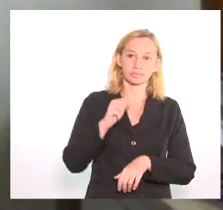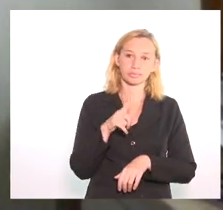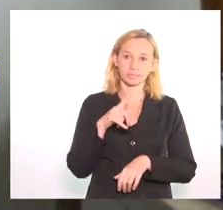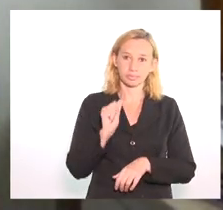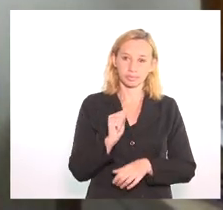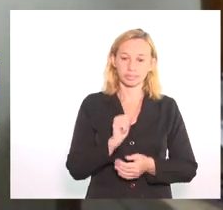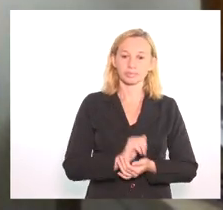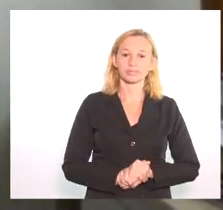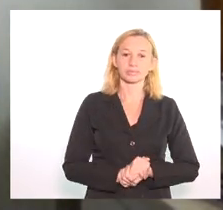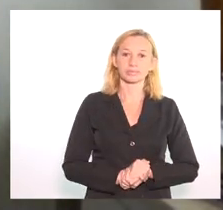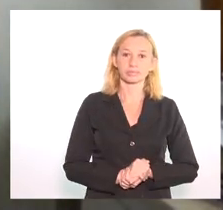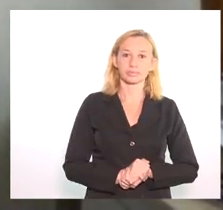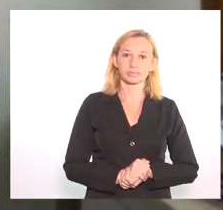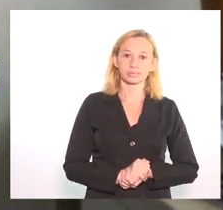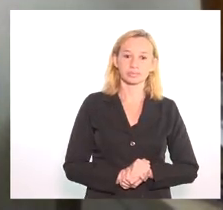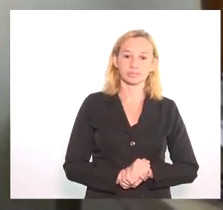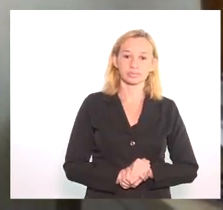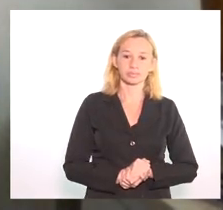a requisição